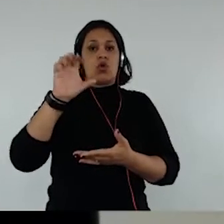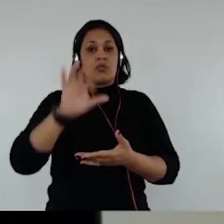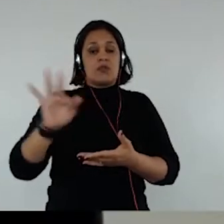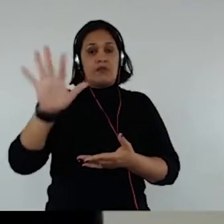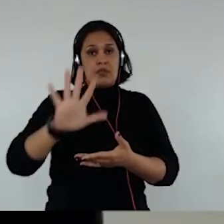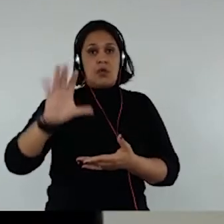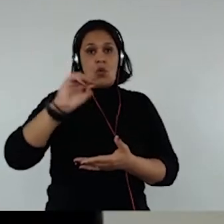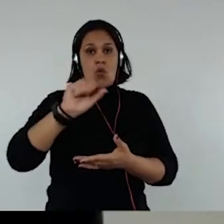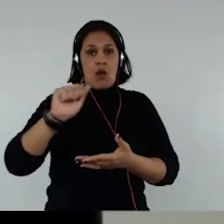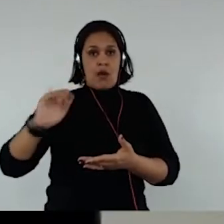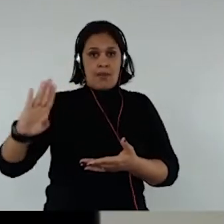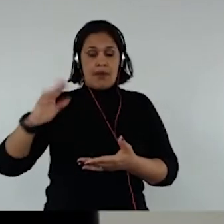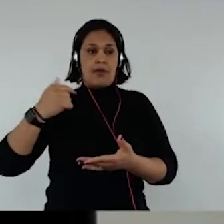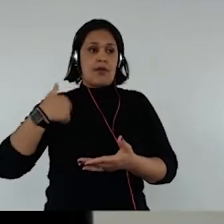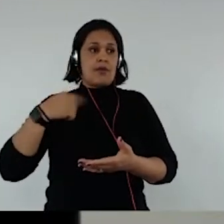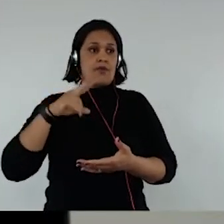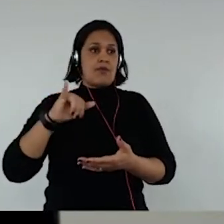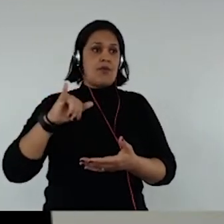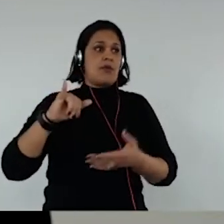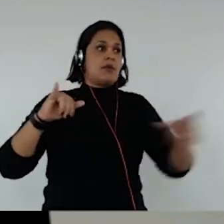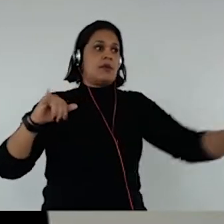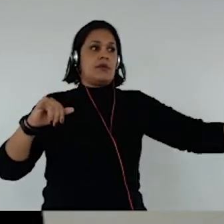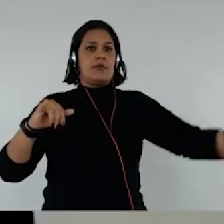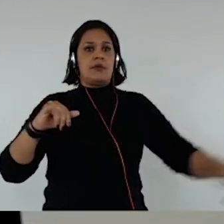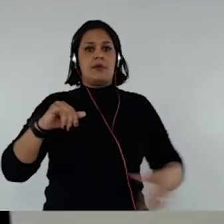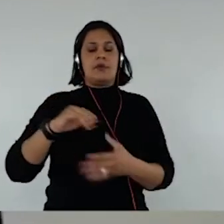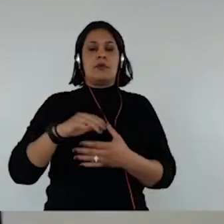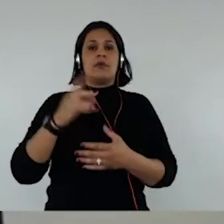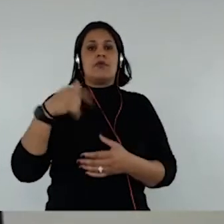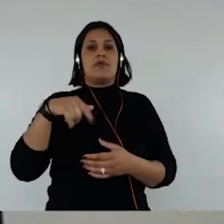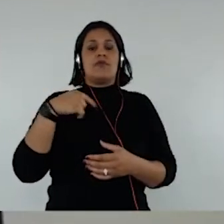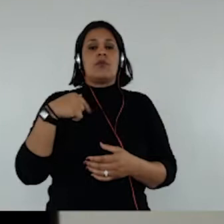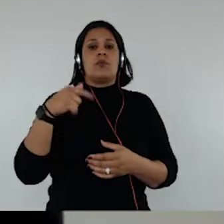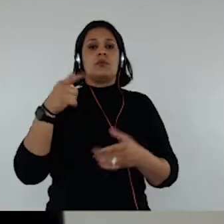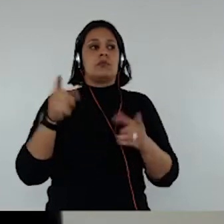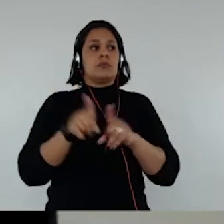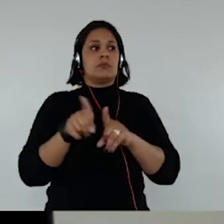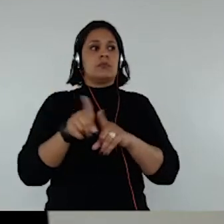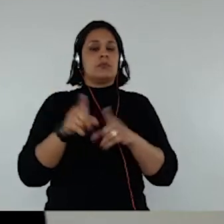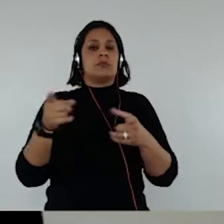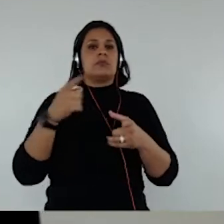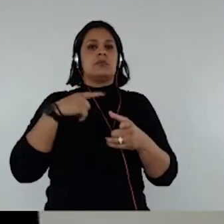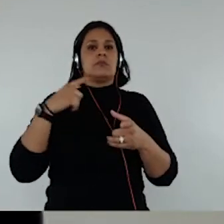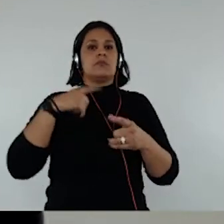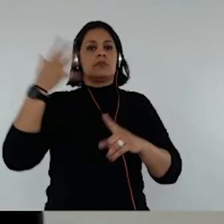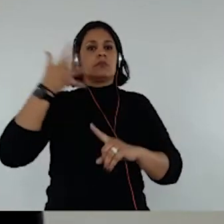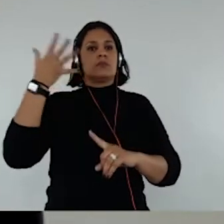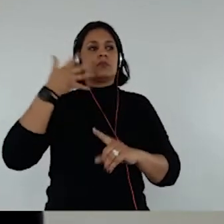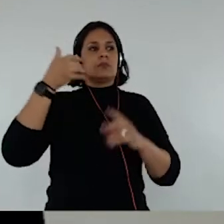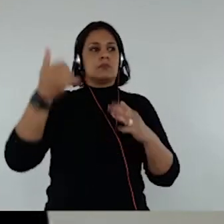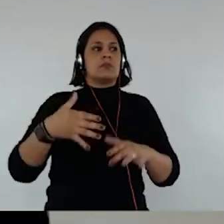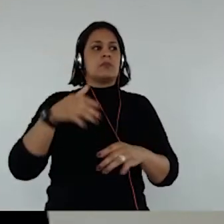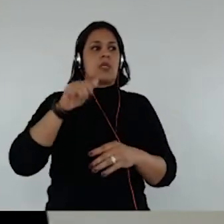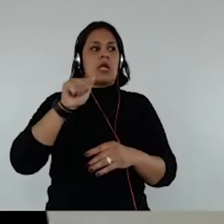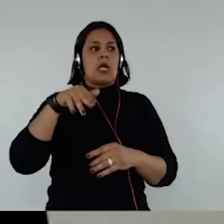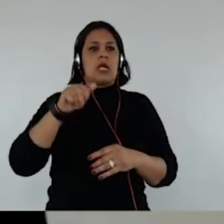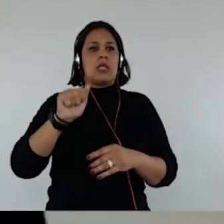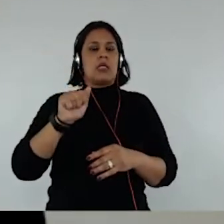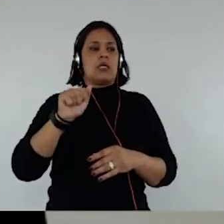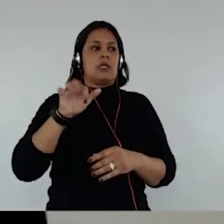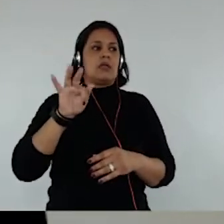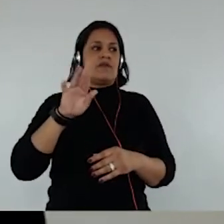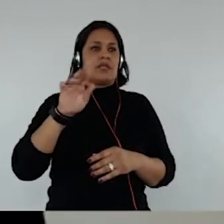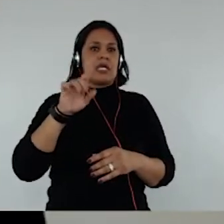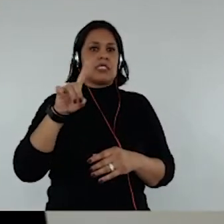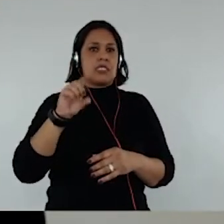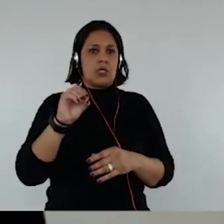nesse painel que conta com a presença dos nossos ilustríssimos palestrantes, doutora Ana Frazão, professora de Direito